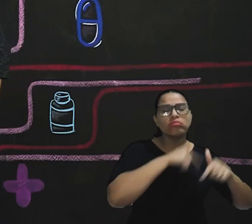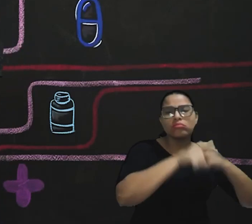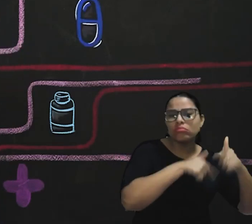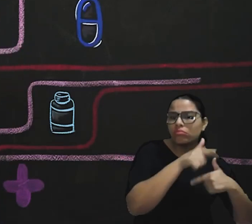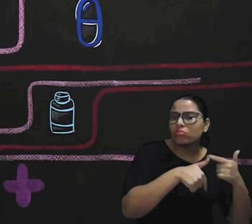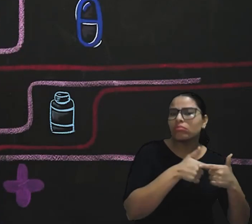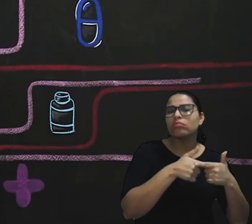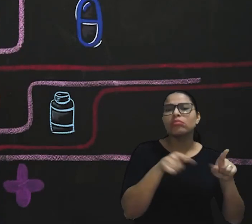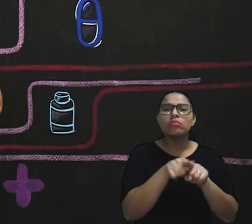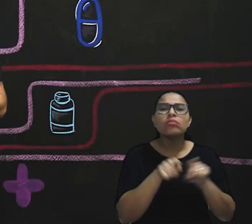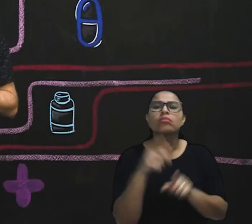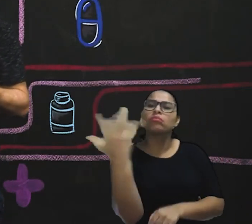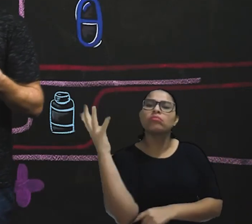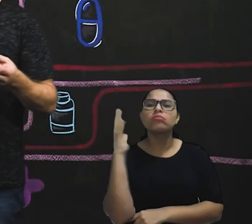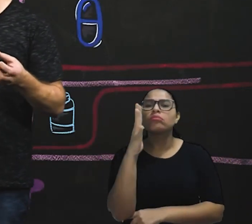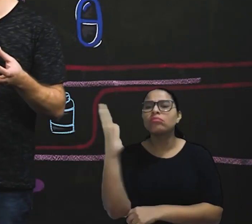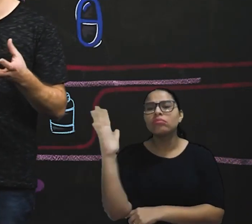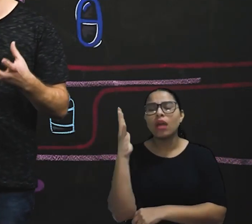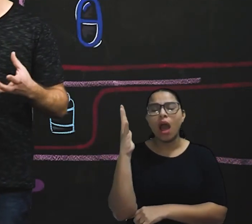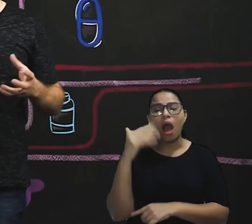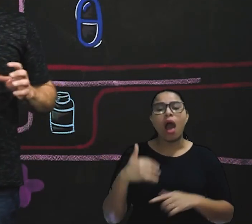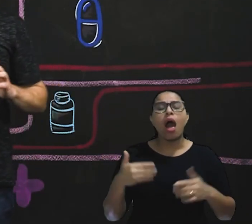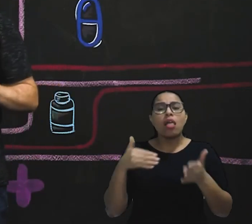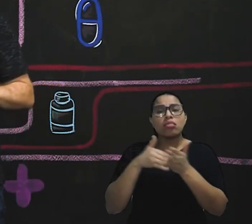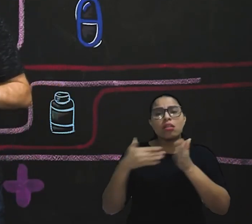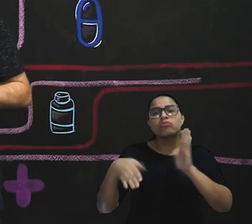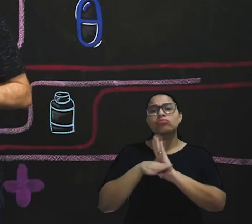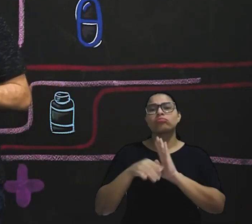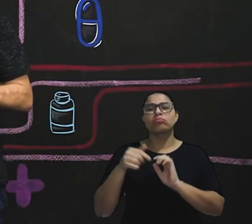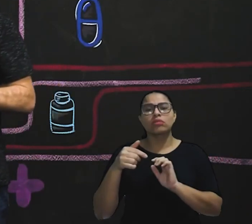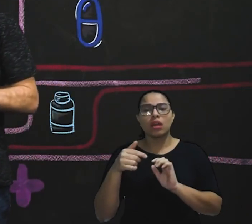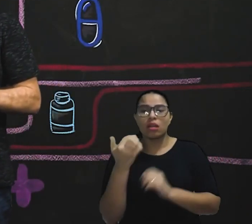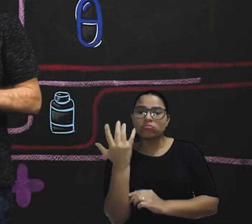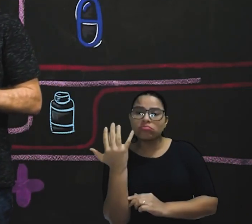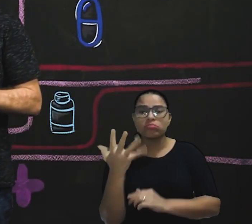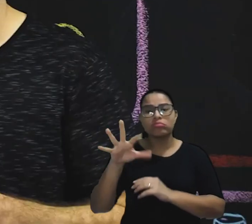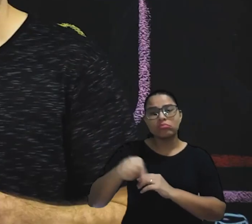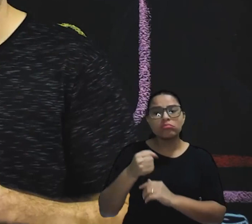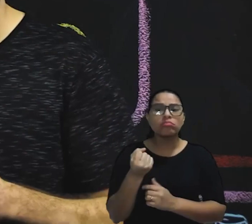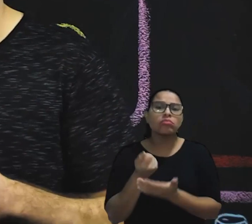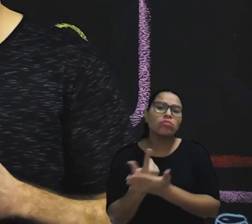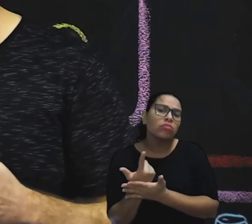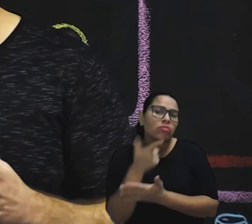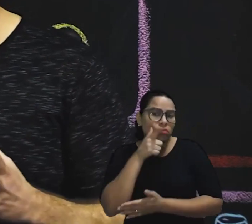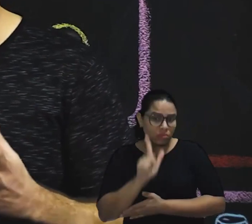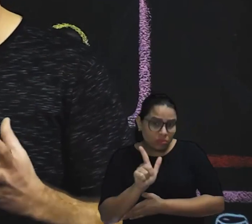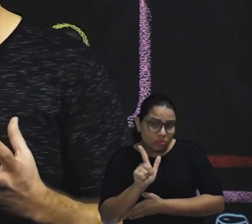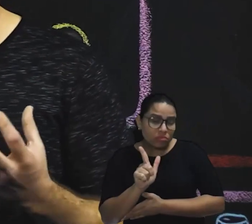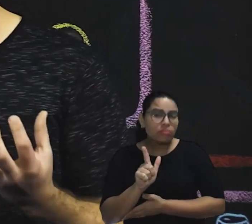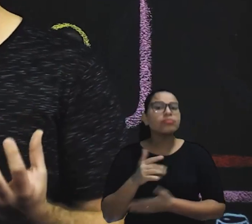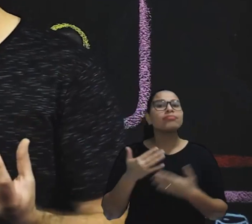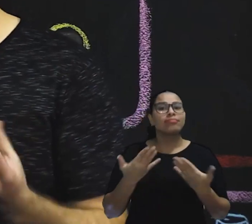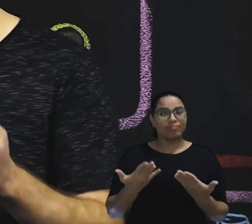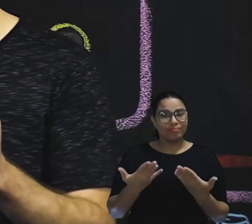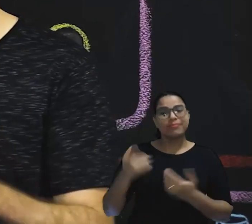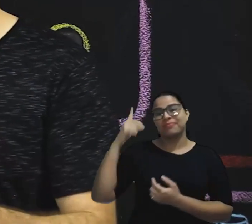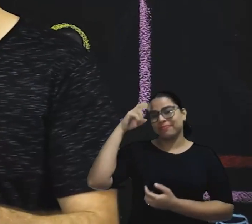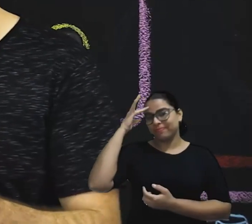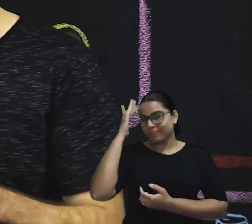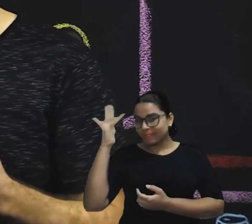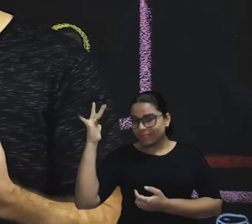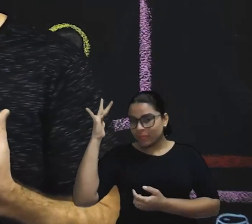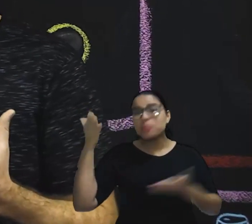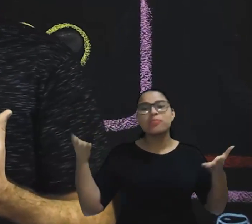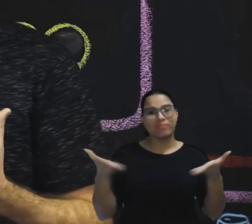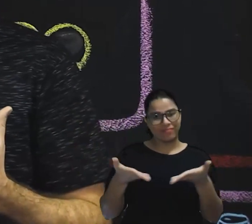com o meio ambiente em cada ponto desse até um produto chegar aí nas suas mãos? Esse tipo de reflexão que vamos fazer